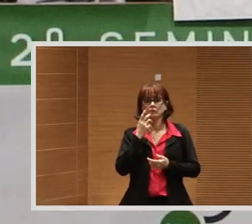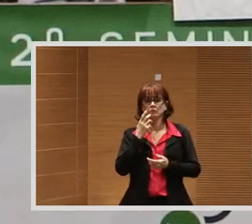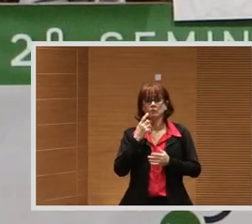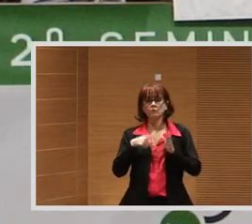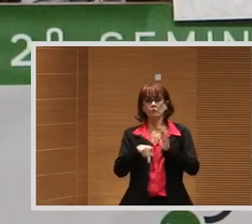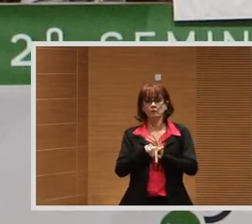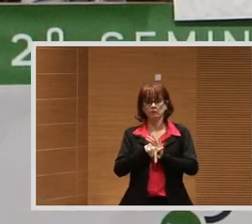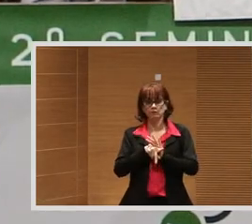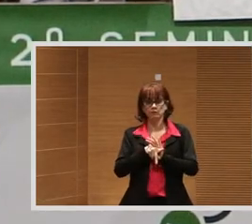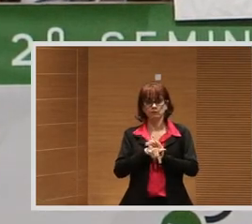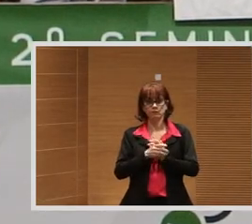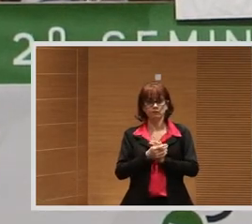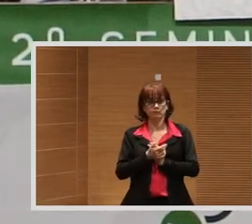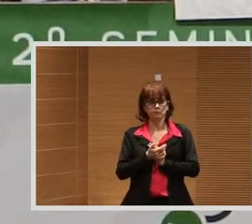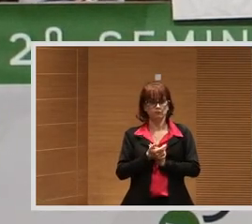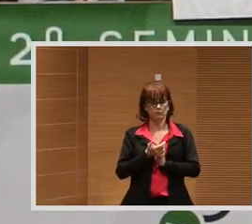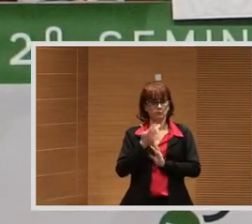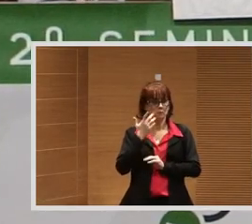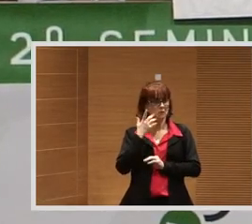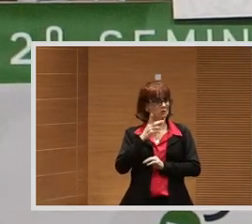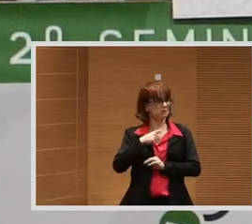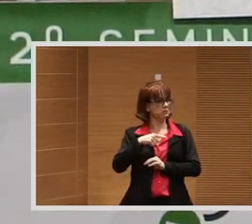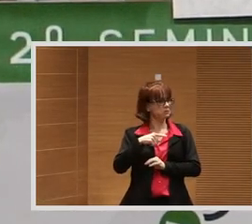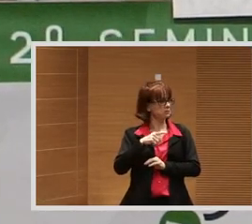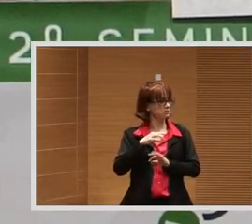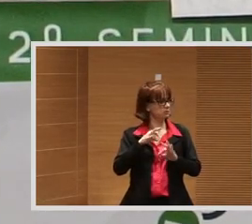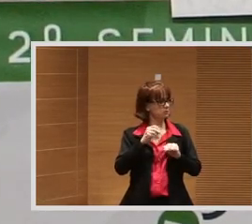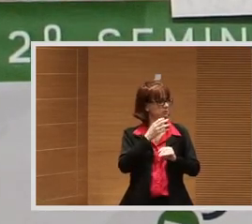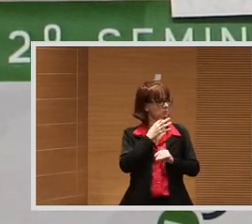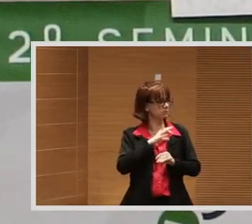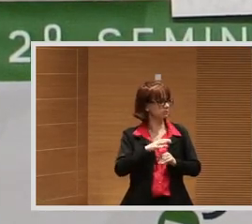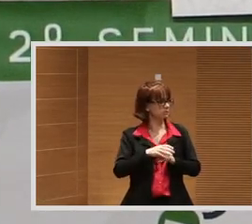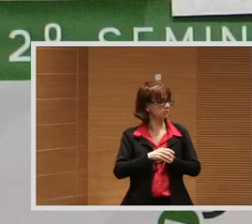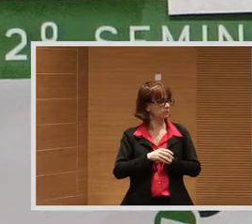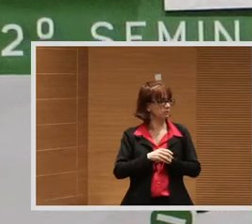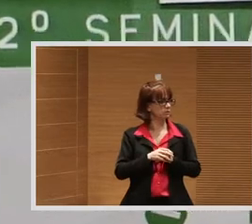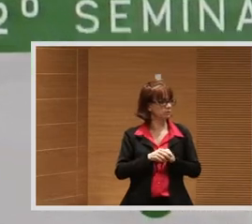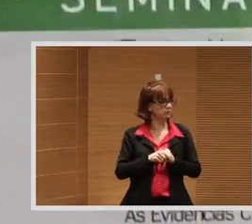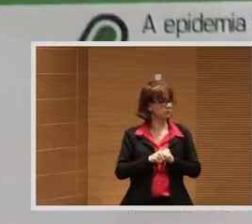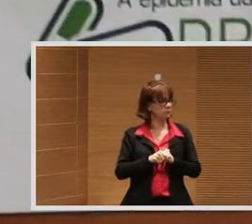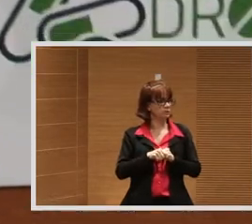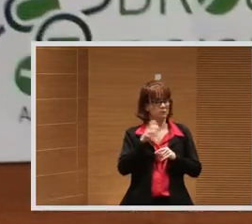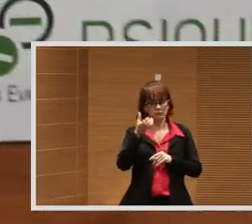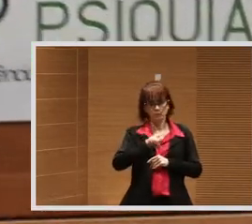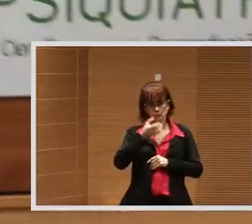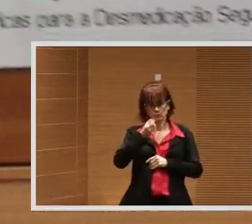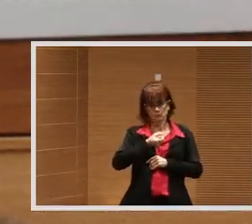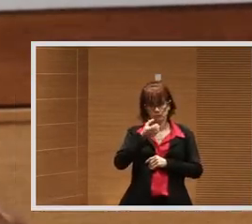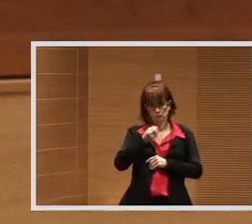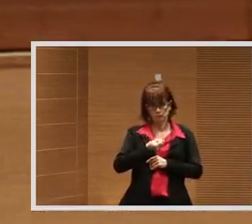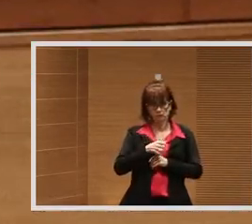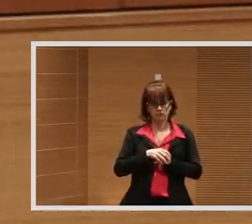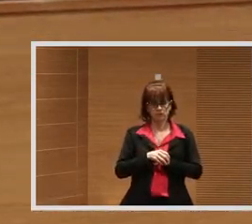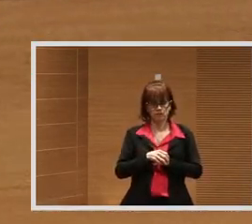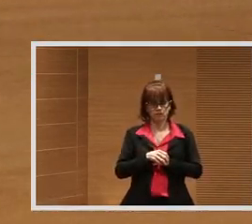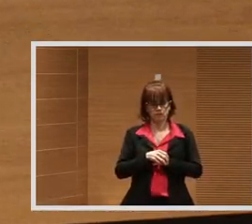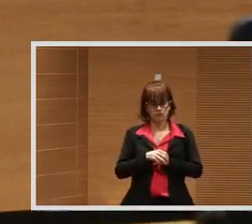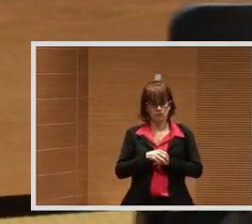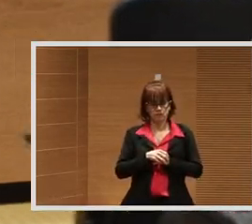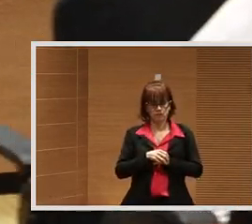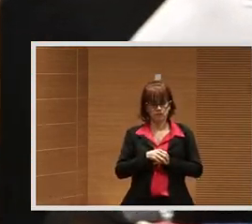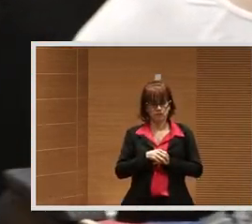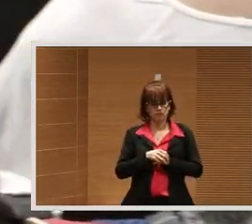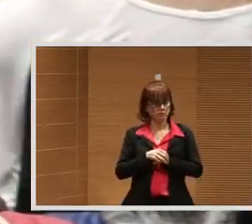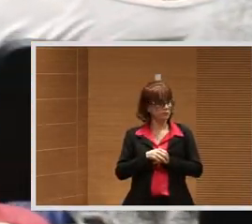nem todo mundo acho que está familiarizado com a nomenclatura, né? Benefício de prestação continuada da Lei Orgânica de Assistência Social,